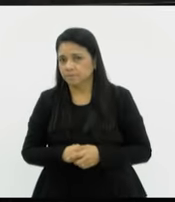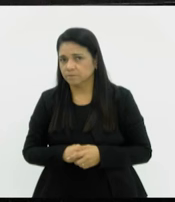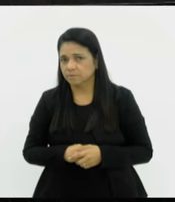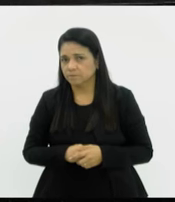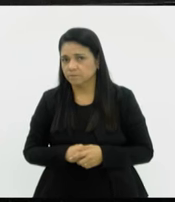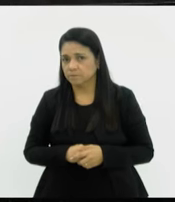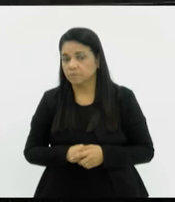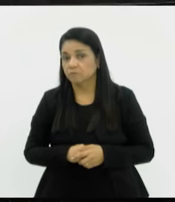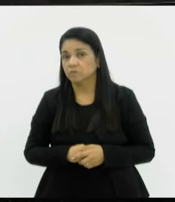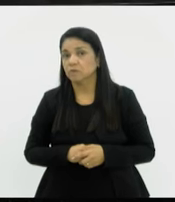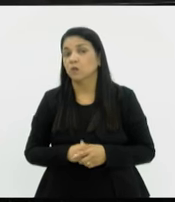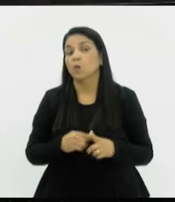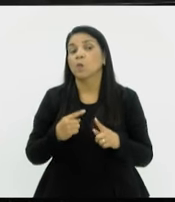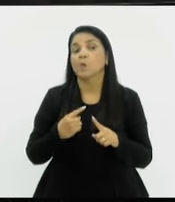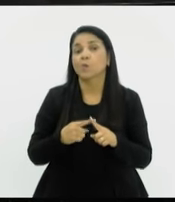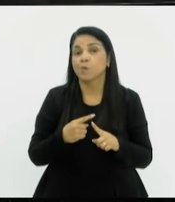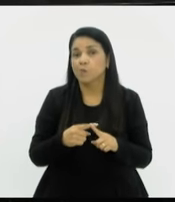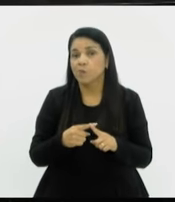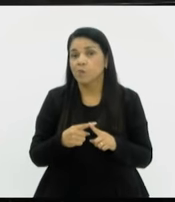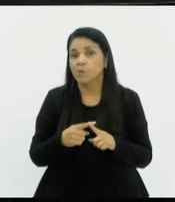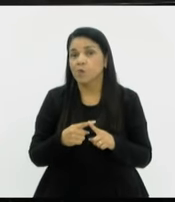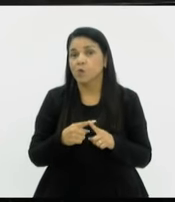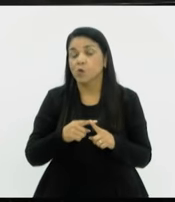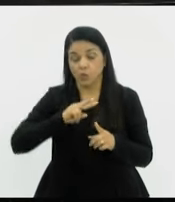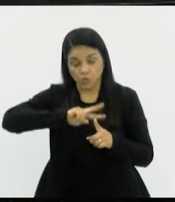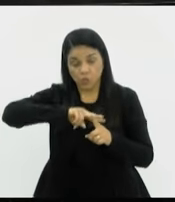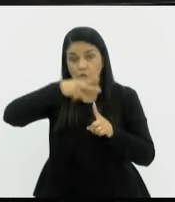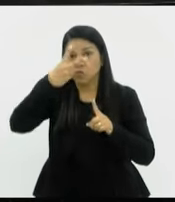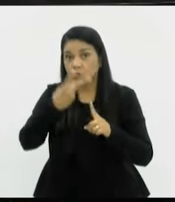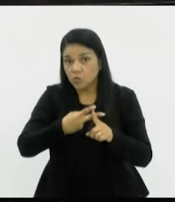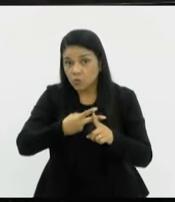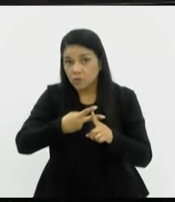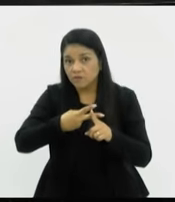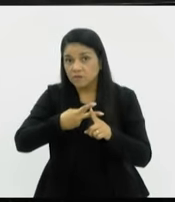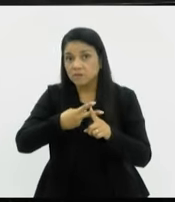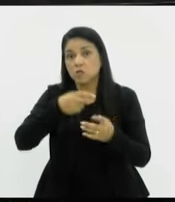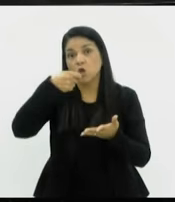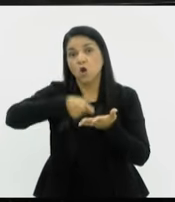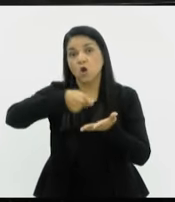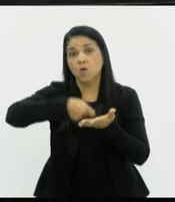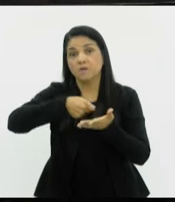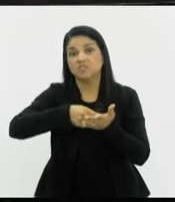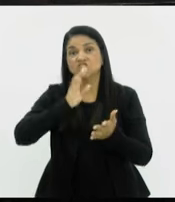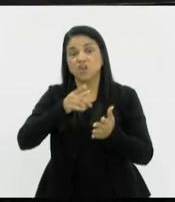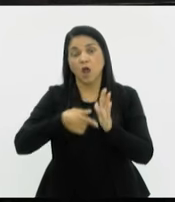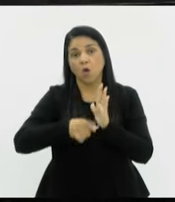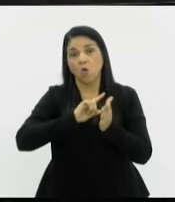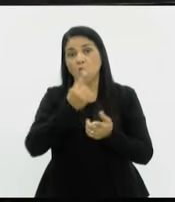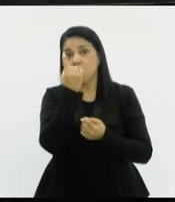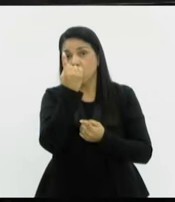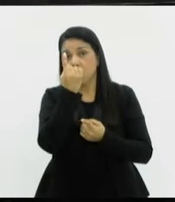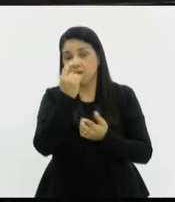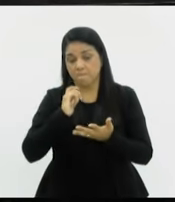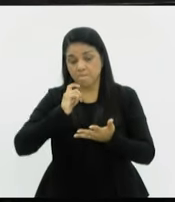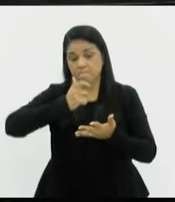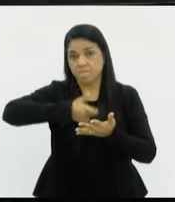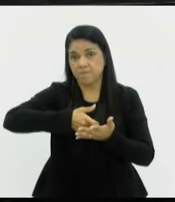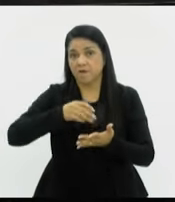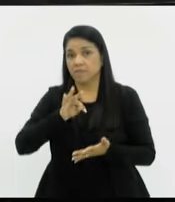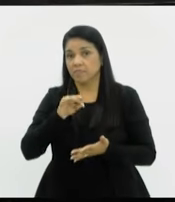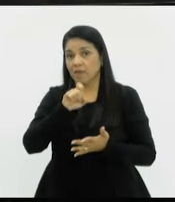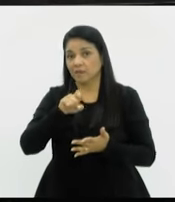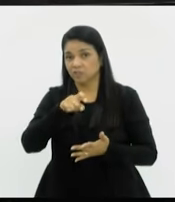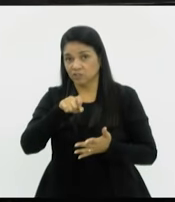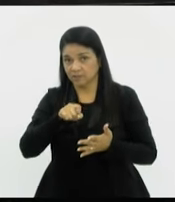Porque seria uma dupla cobrança, porque já tem uma taxa que é 3-4 vezes